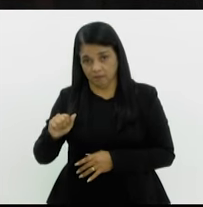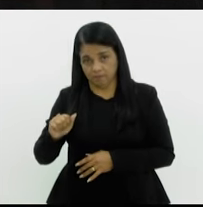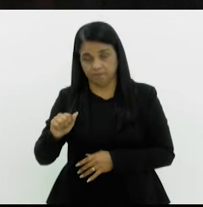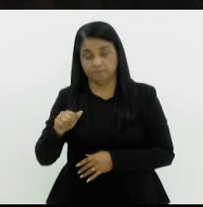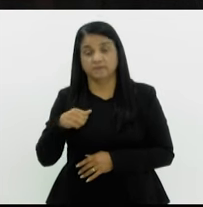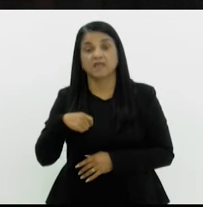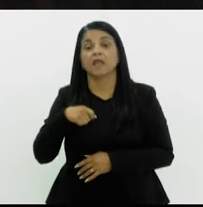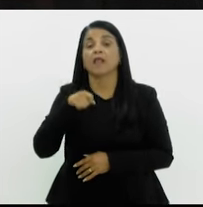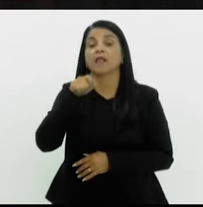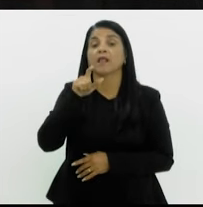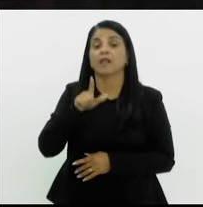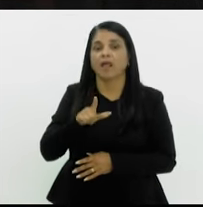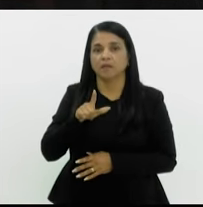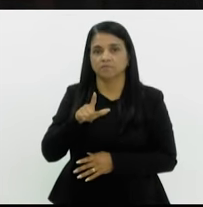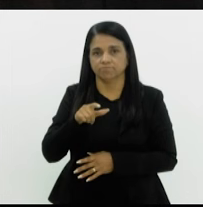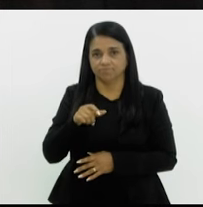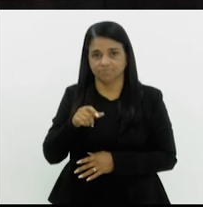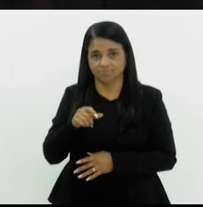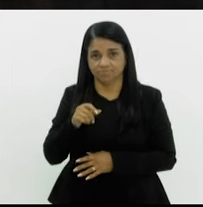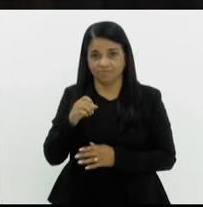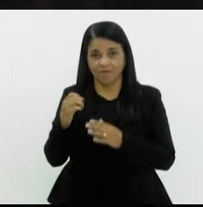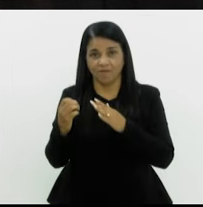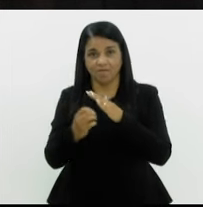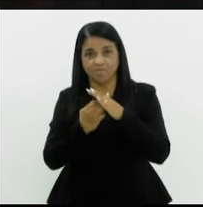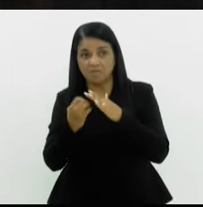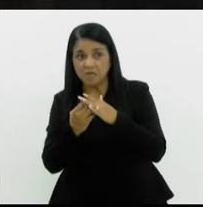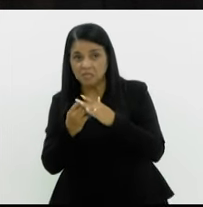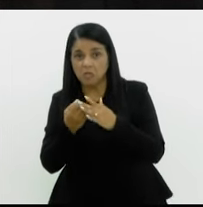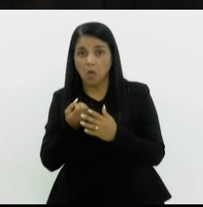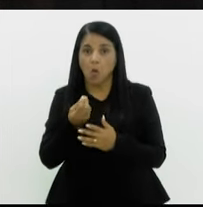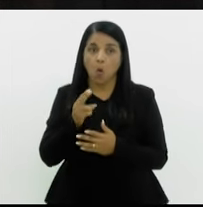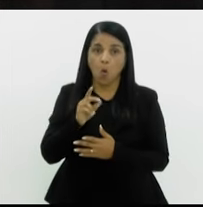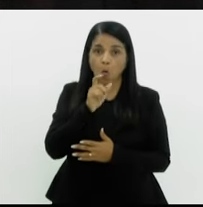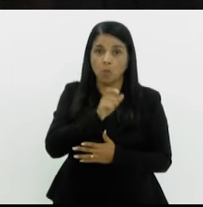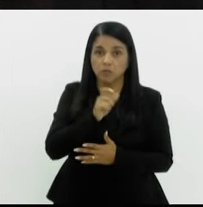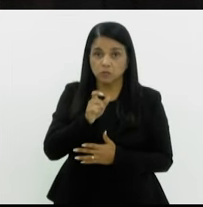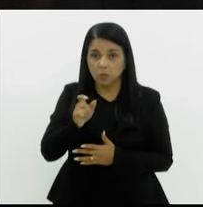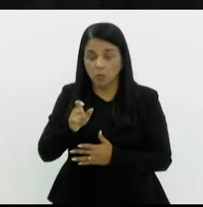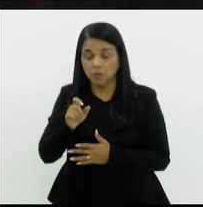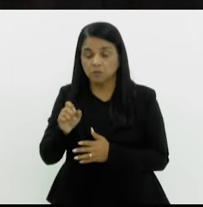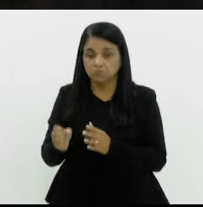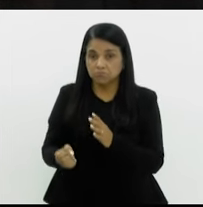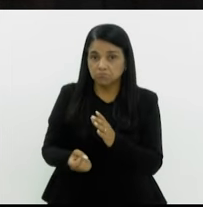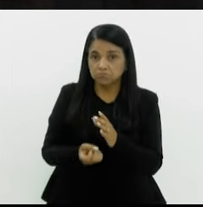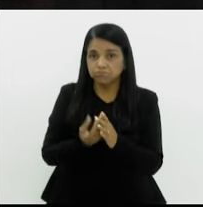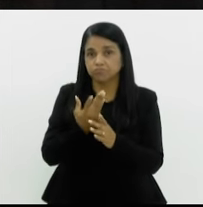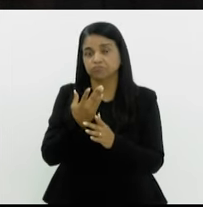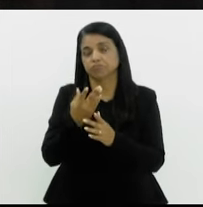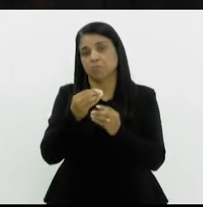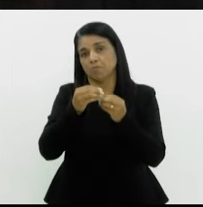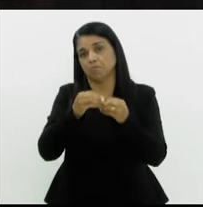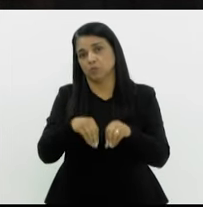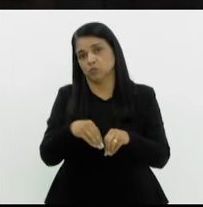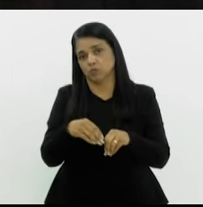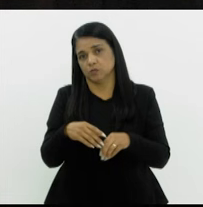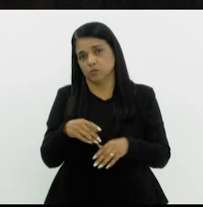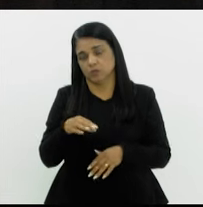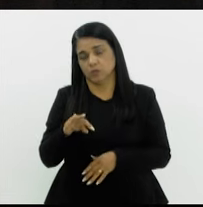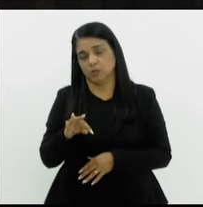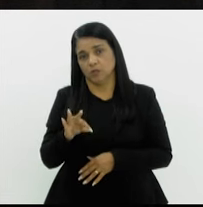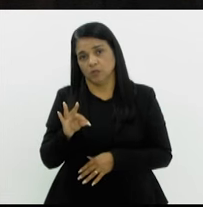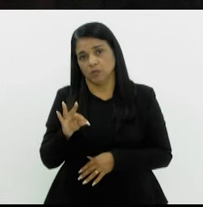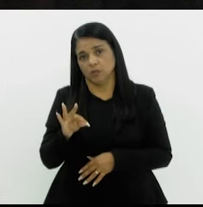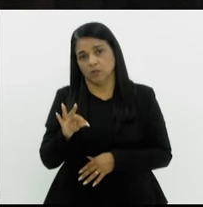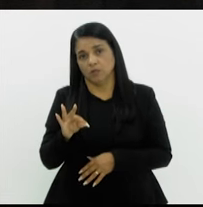quem foi o causador. Mas eu diria que, não